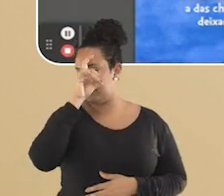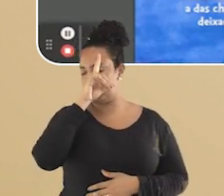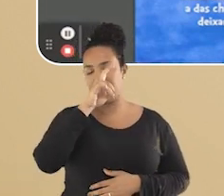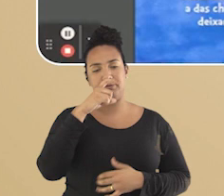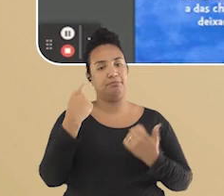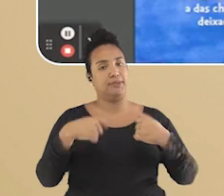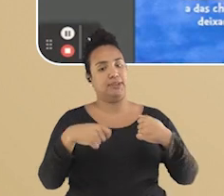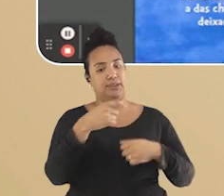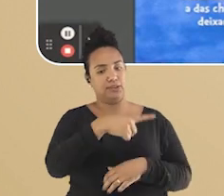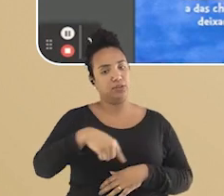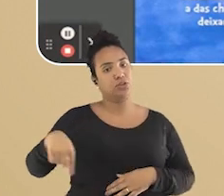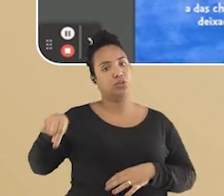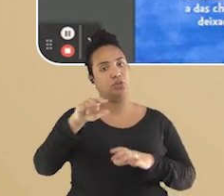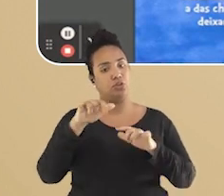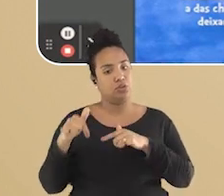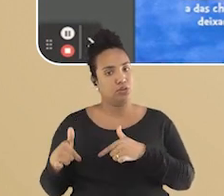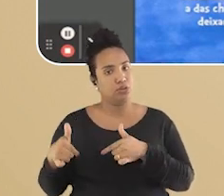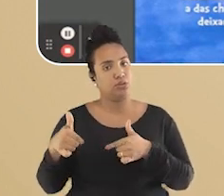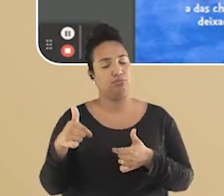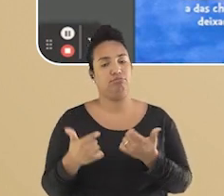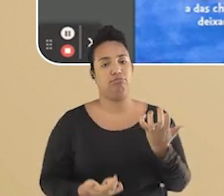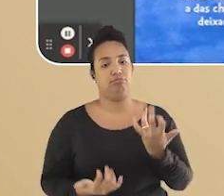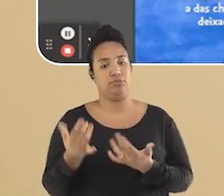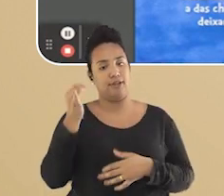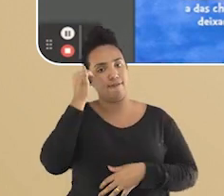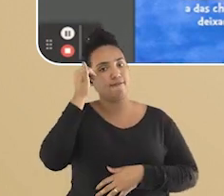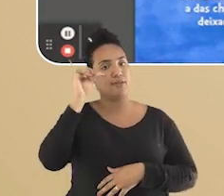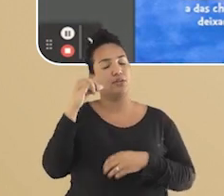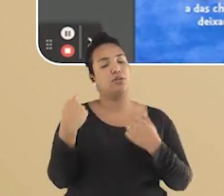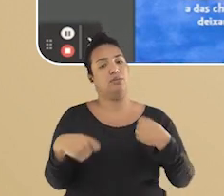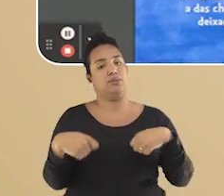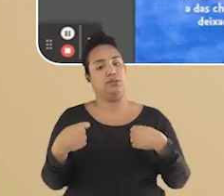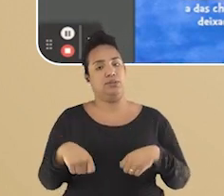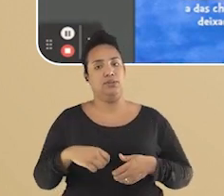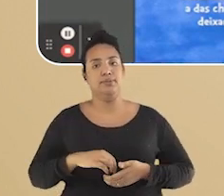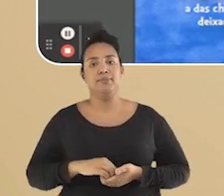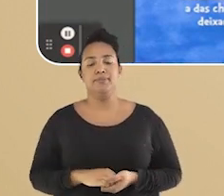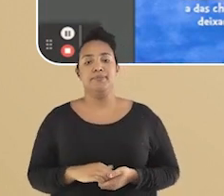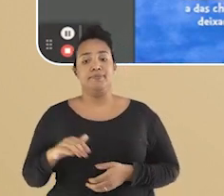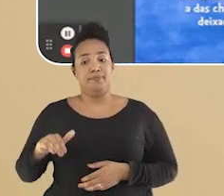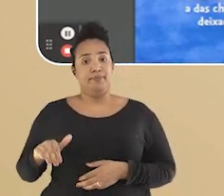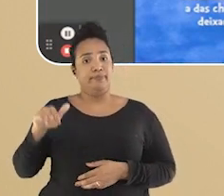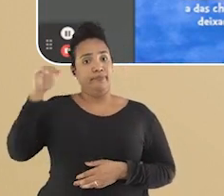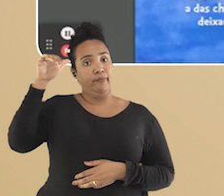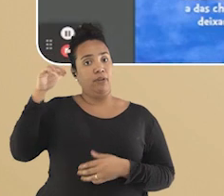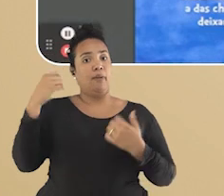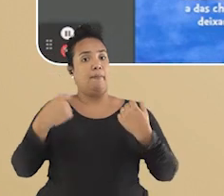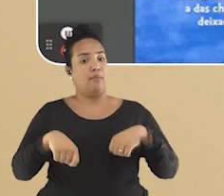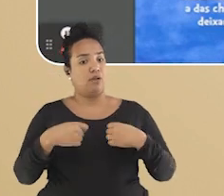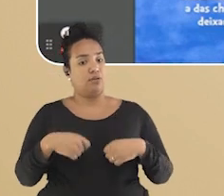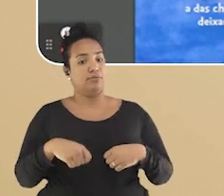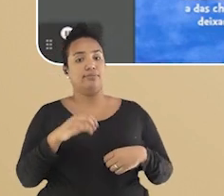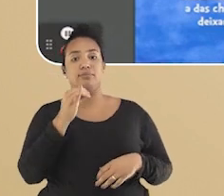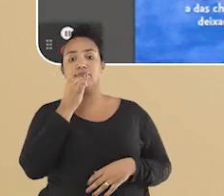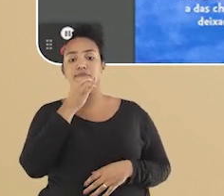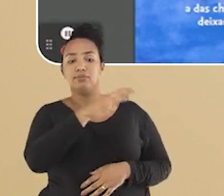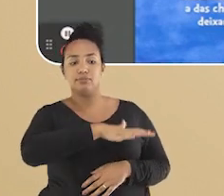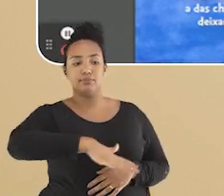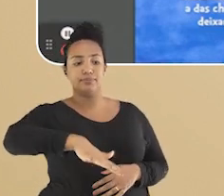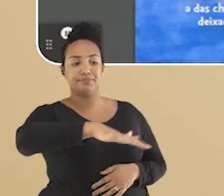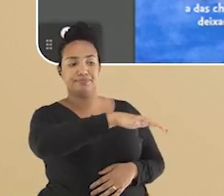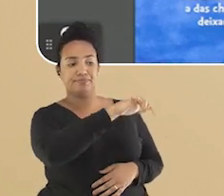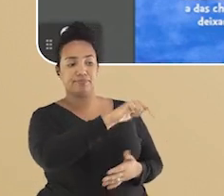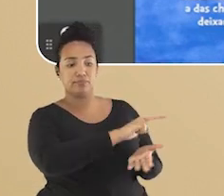de nós. Evitar o incêndio é necessário. O adulto precisa sempre limpar ao redor da